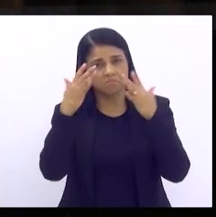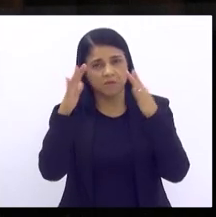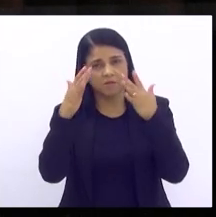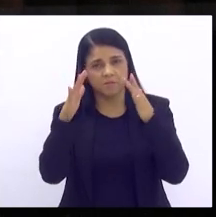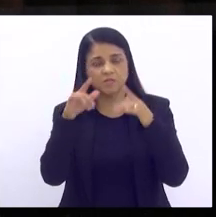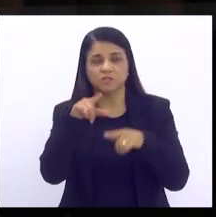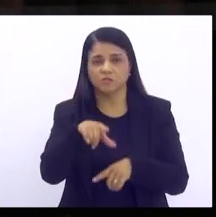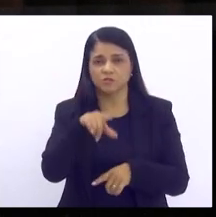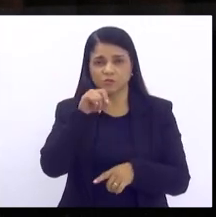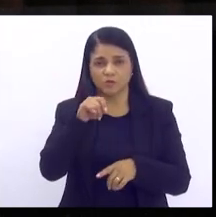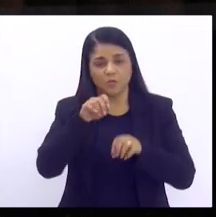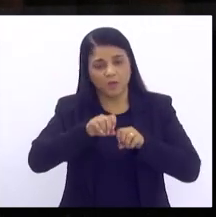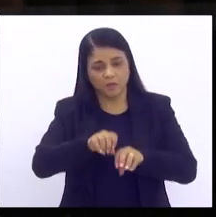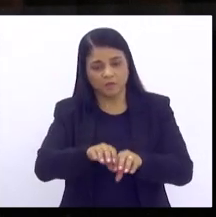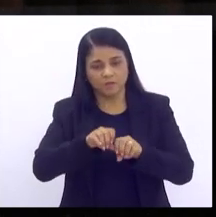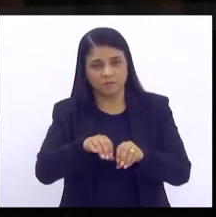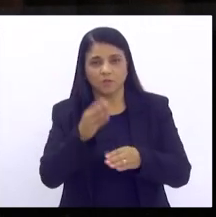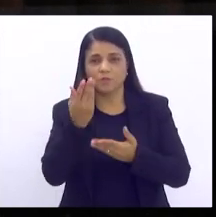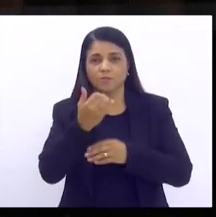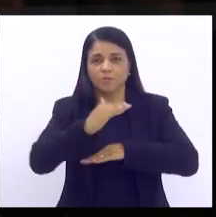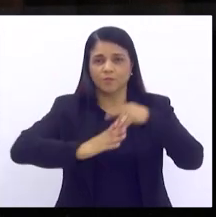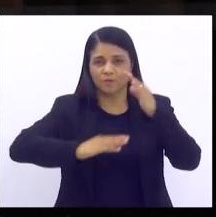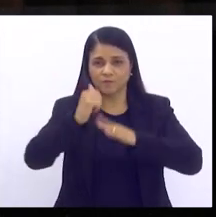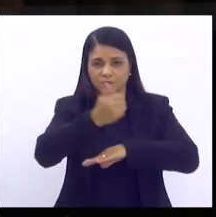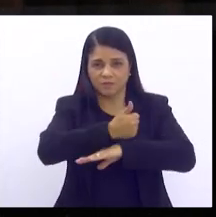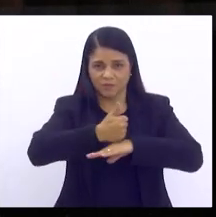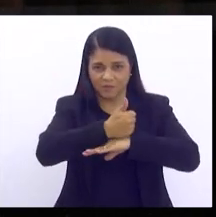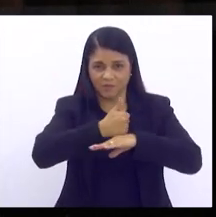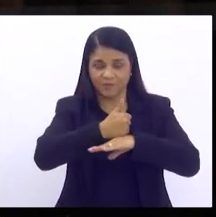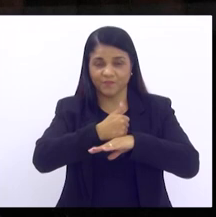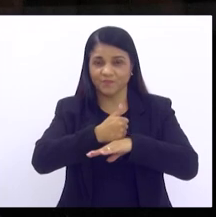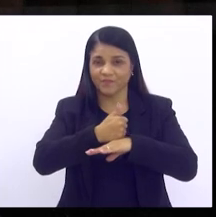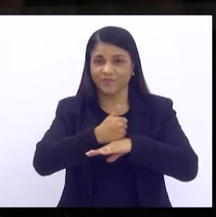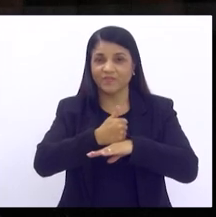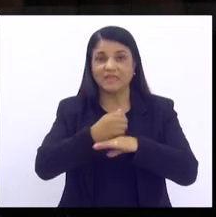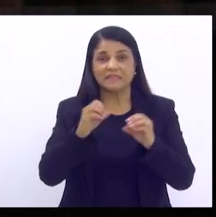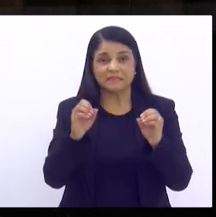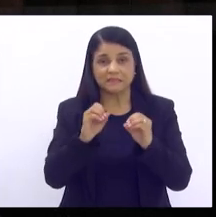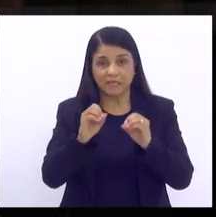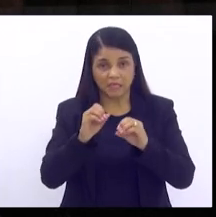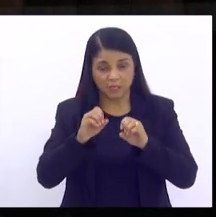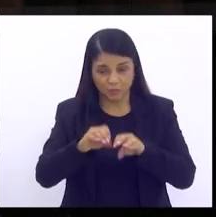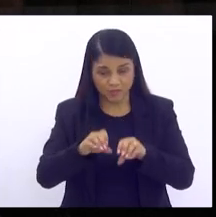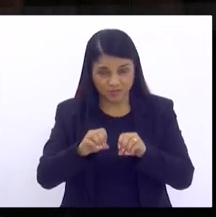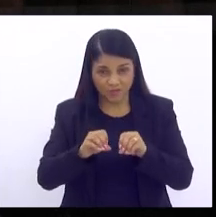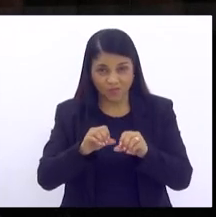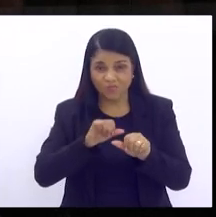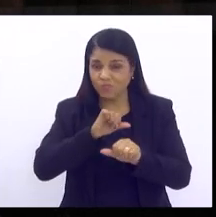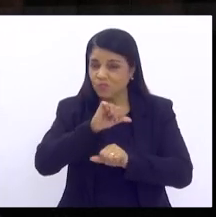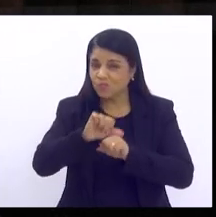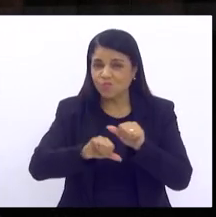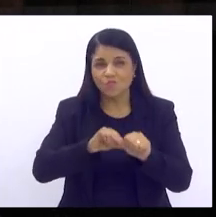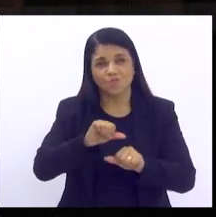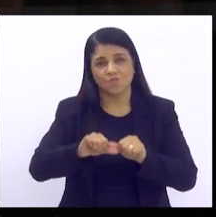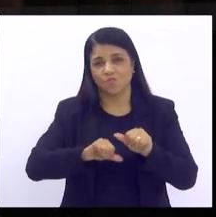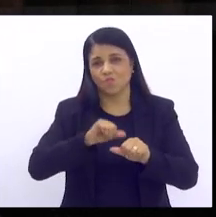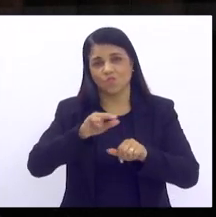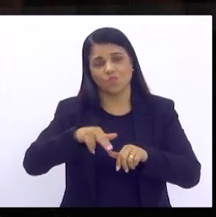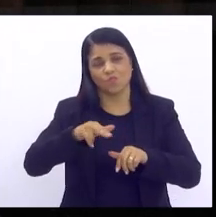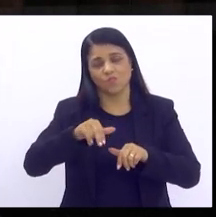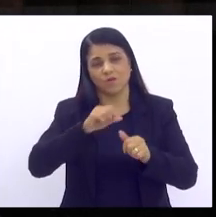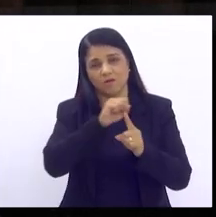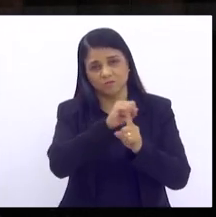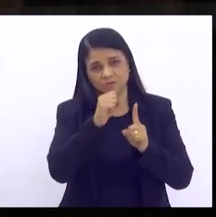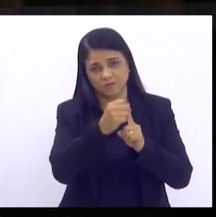que escolheu a educação como profissão. Afinal, se a educação sozinha não transforma a sociedade, sem ela, tampouco